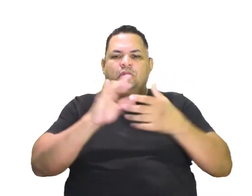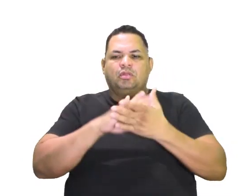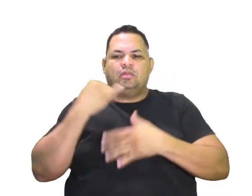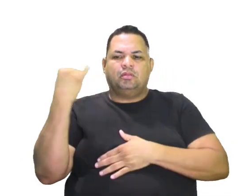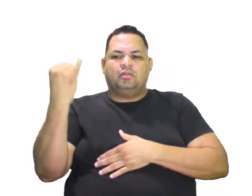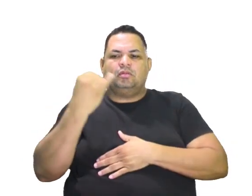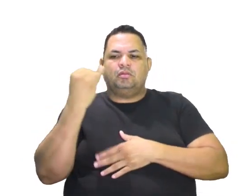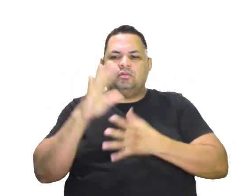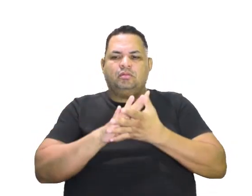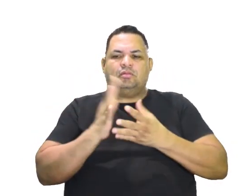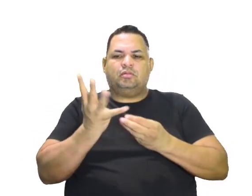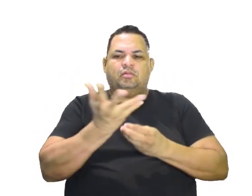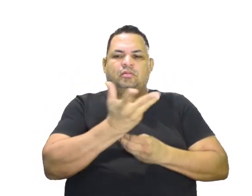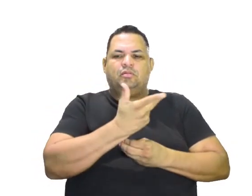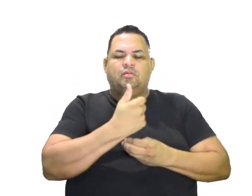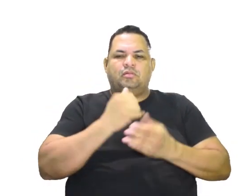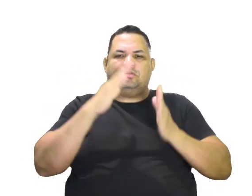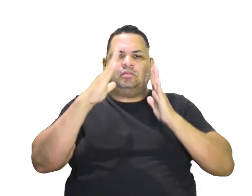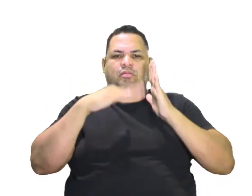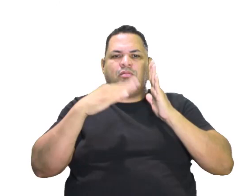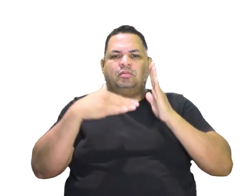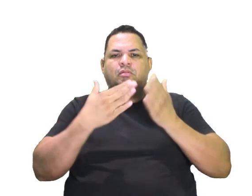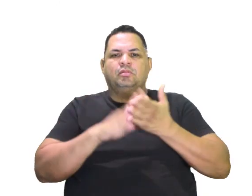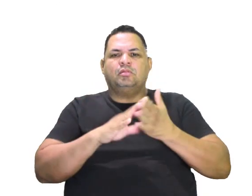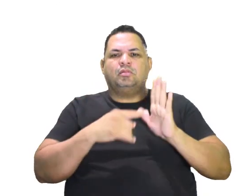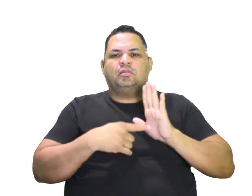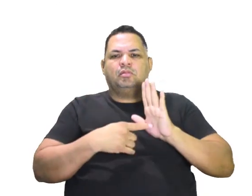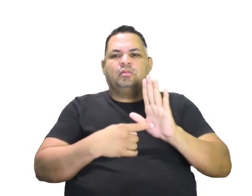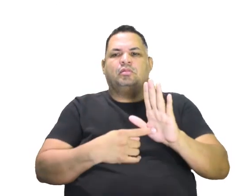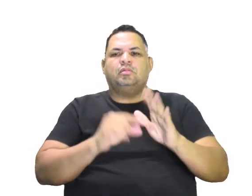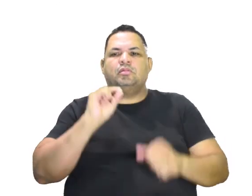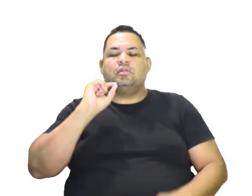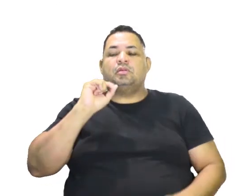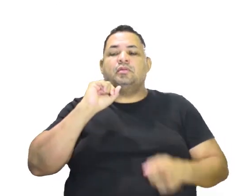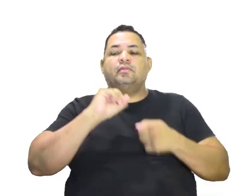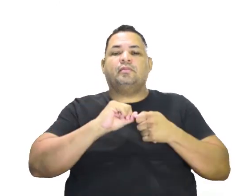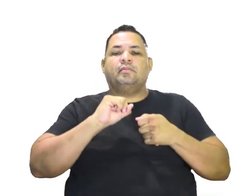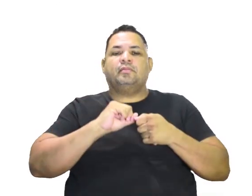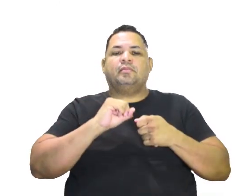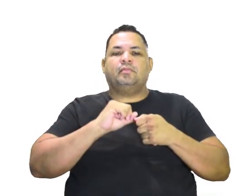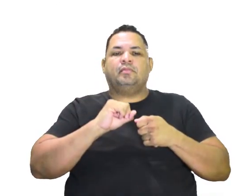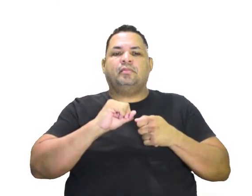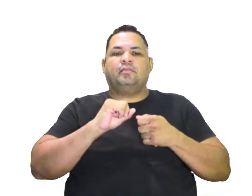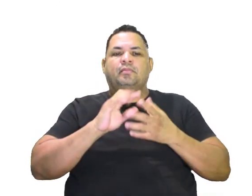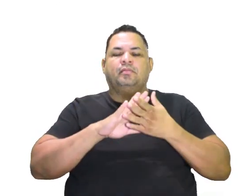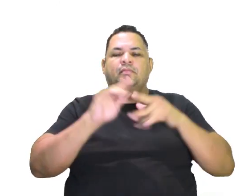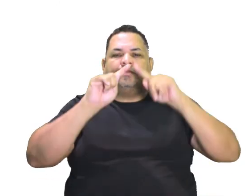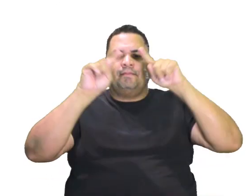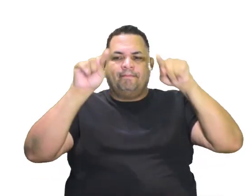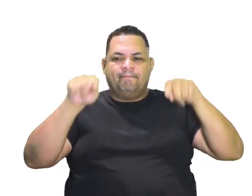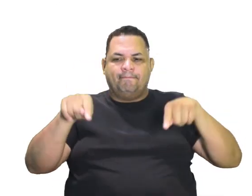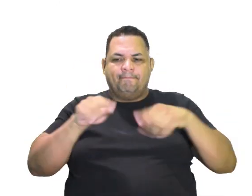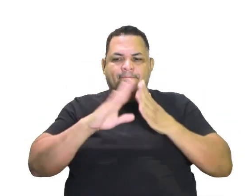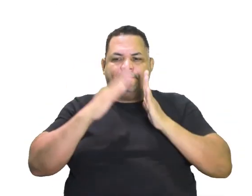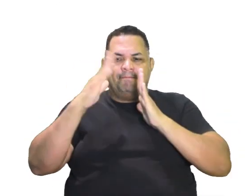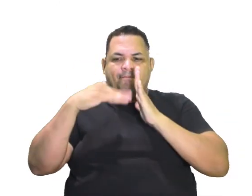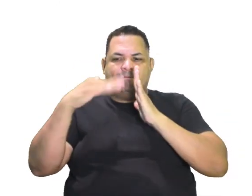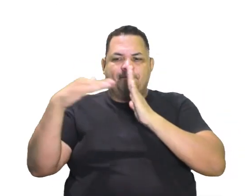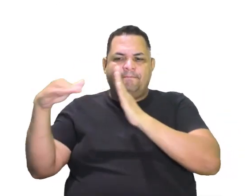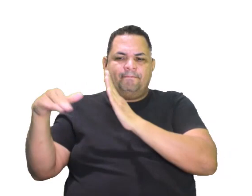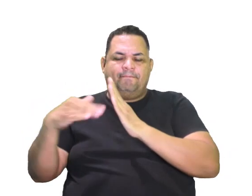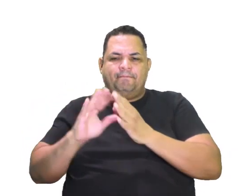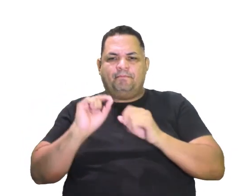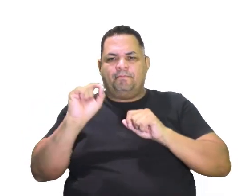importante das artes, das pinturas, né? Então, o que ele fez? Ele fez um